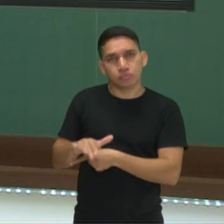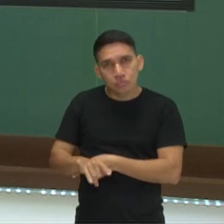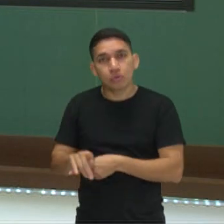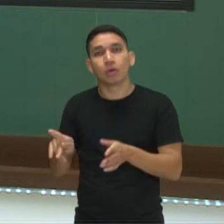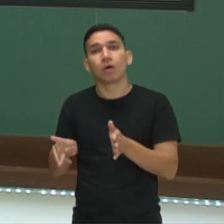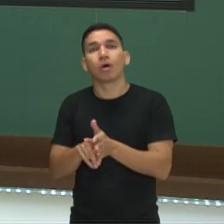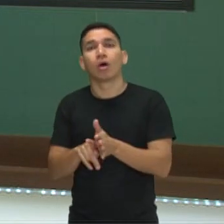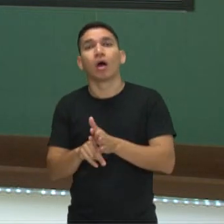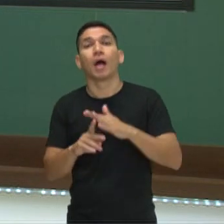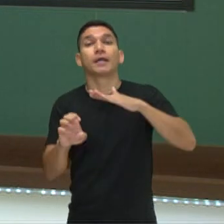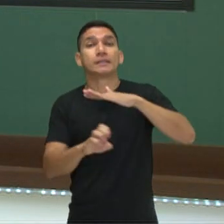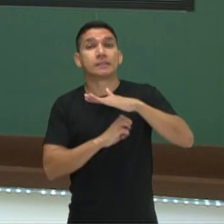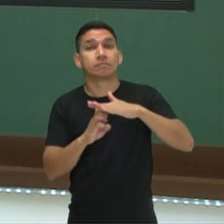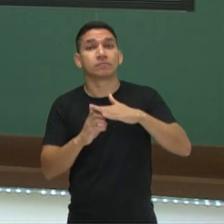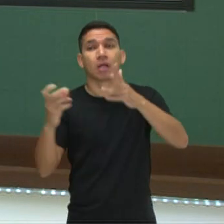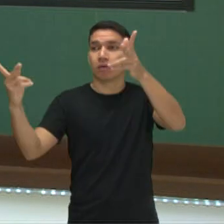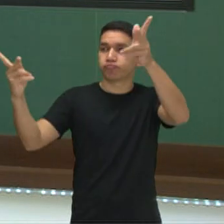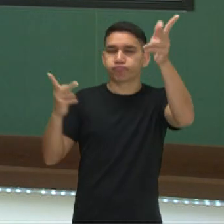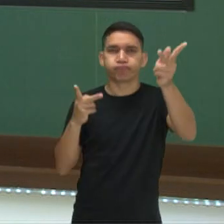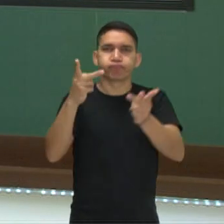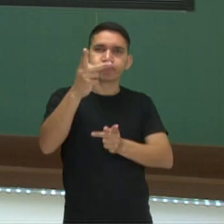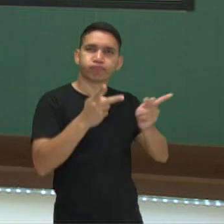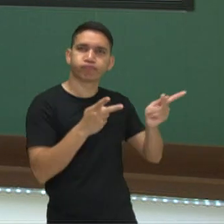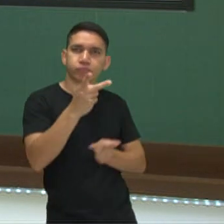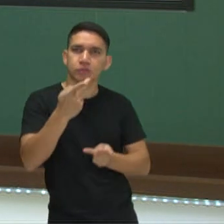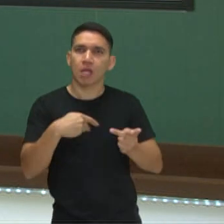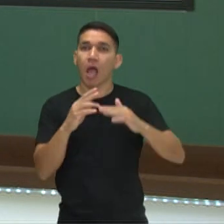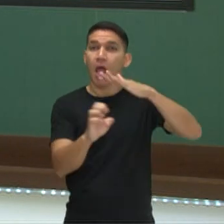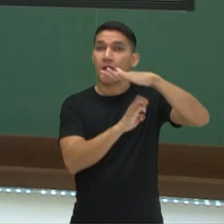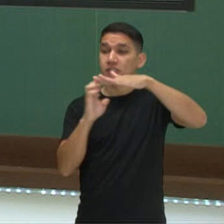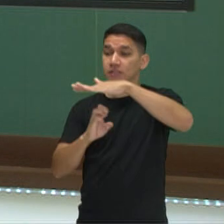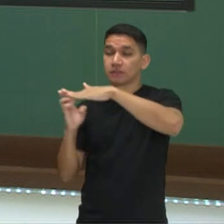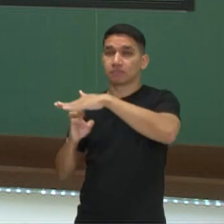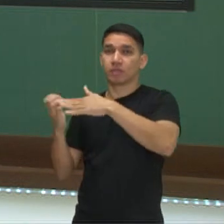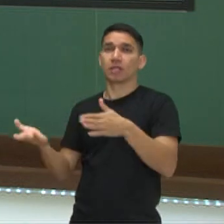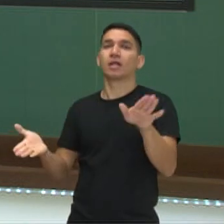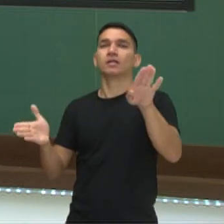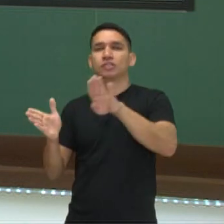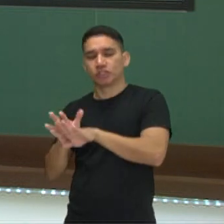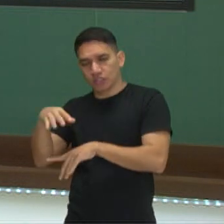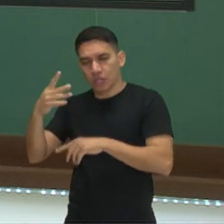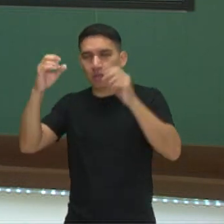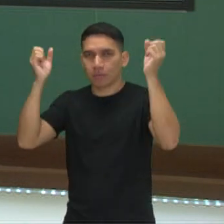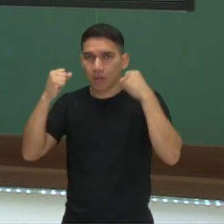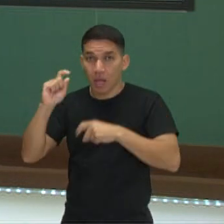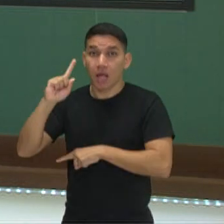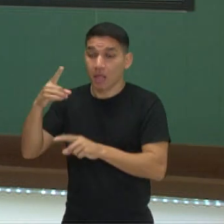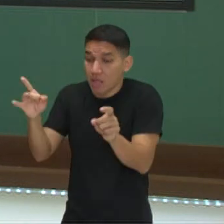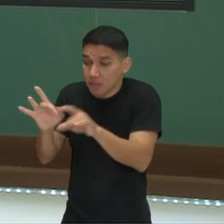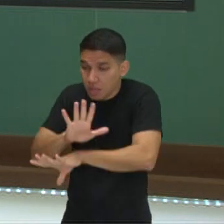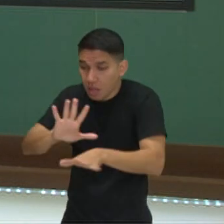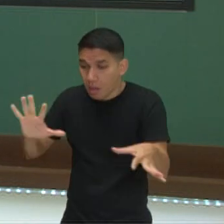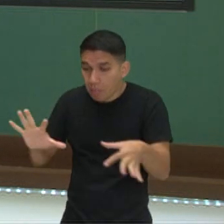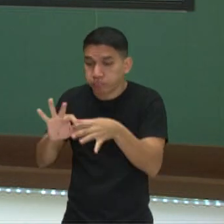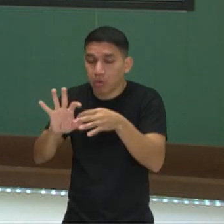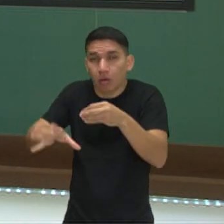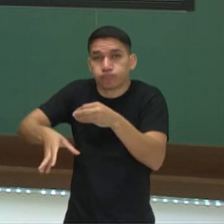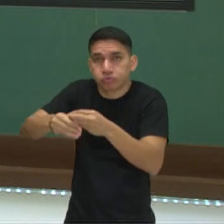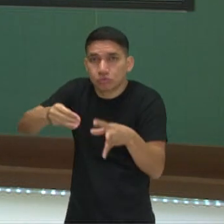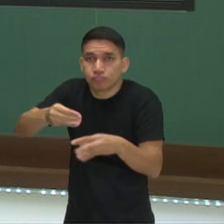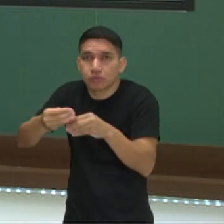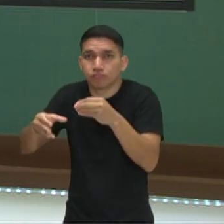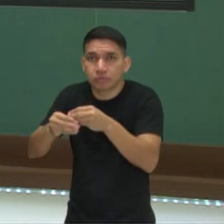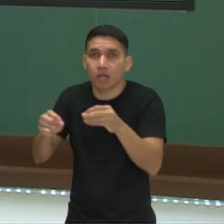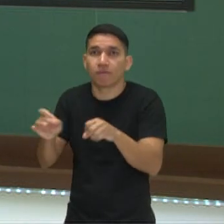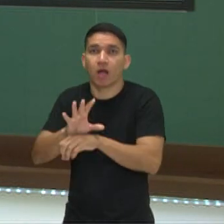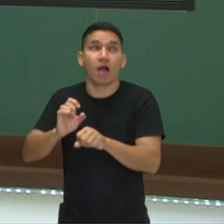empresas, atraindo elas para o México. E isso depois volta para os outros países, né, e exportado aí, principalmente para os Estados Unidos, mas também